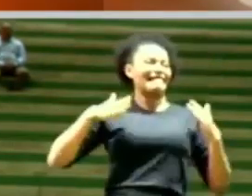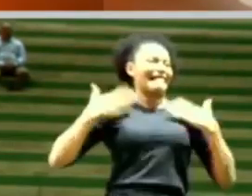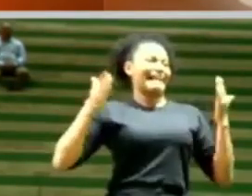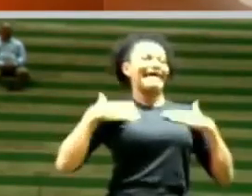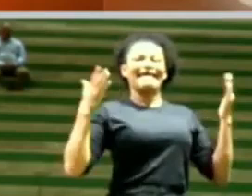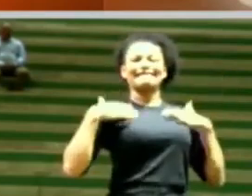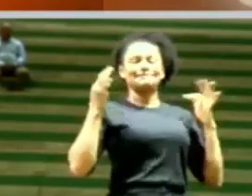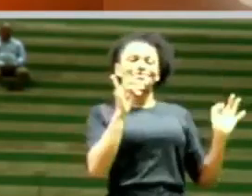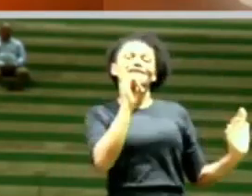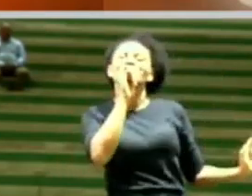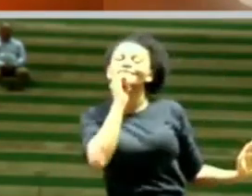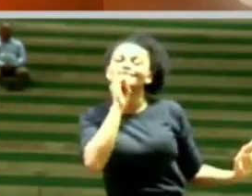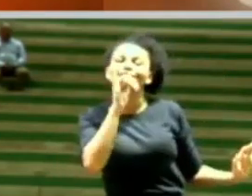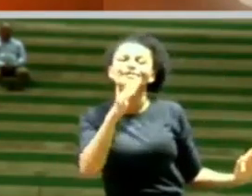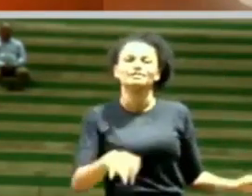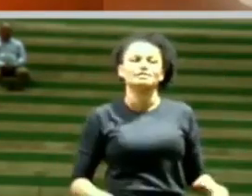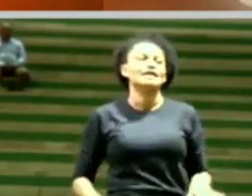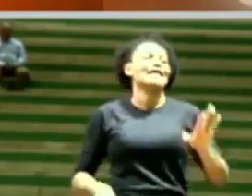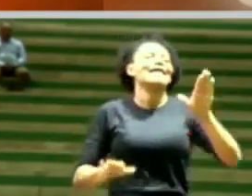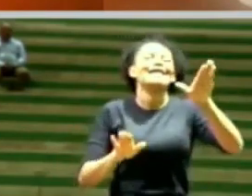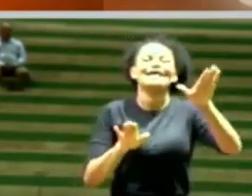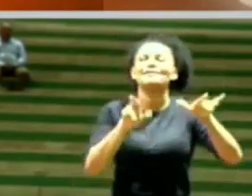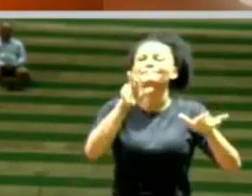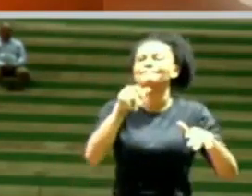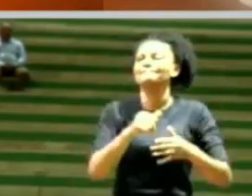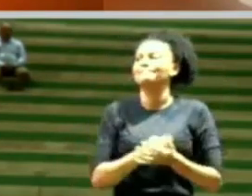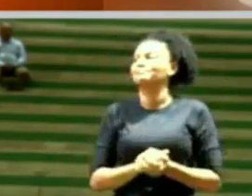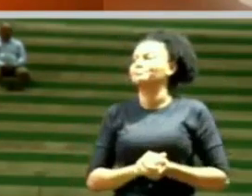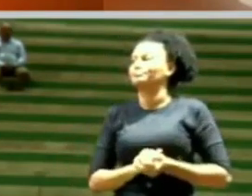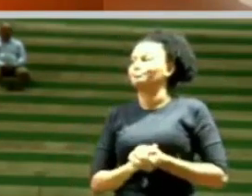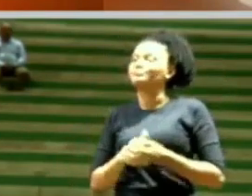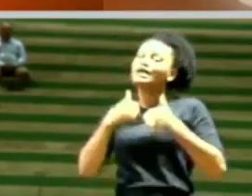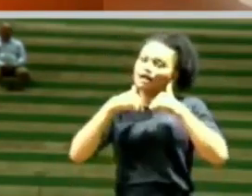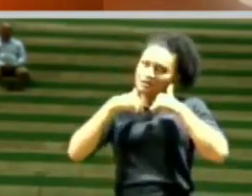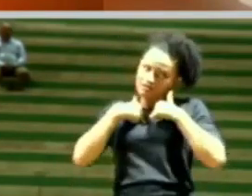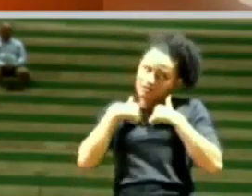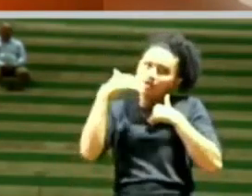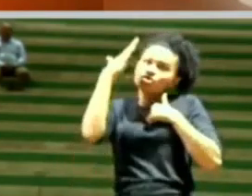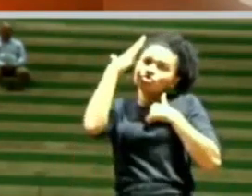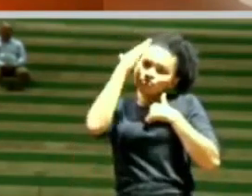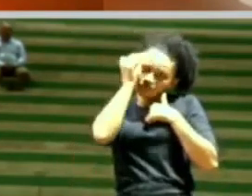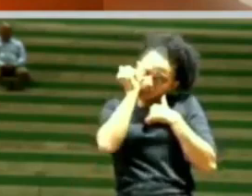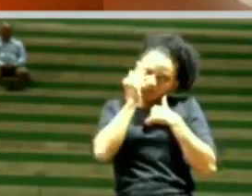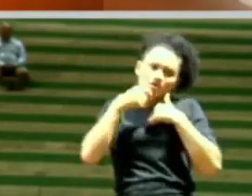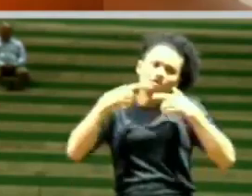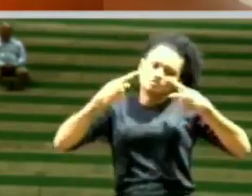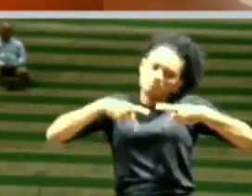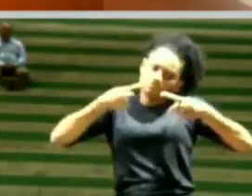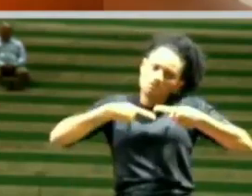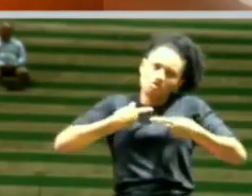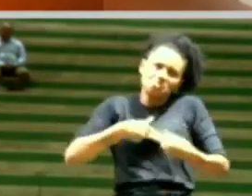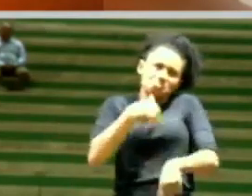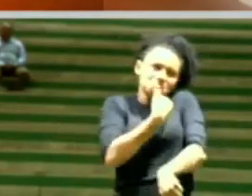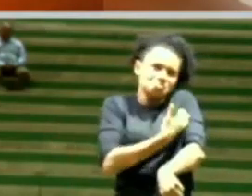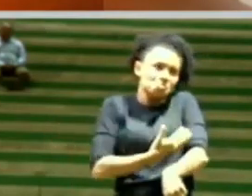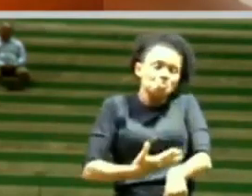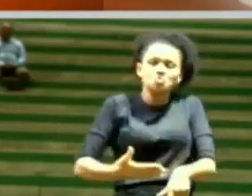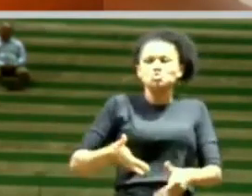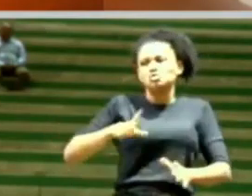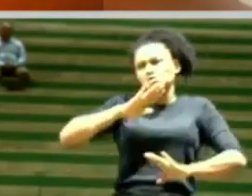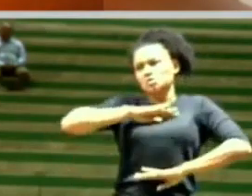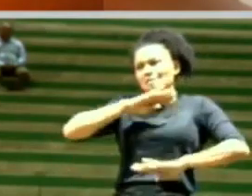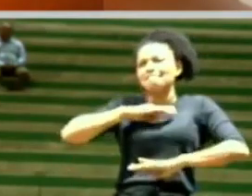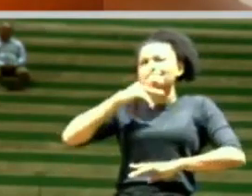Por exemplo, irmão, gente, eu sei que isso é uma força de expressão, mas de tanto se